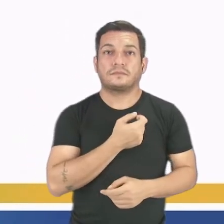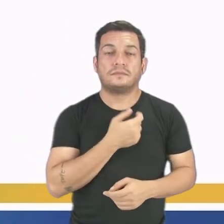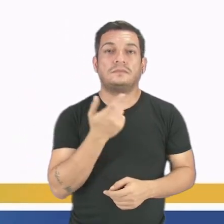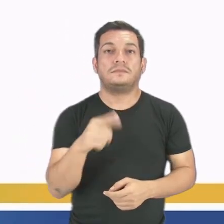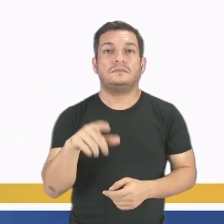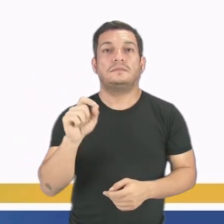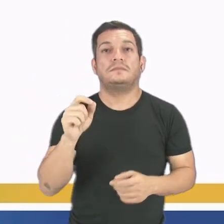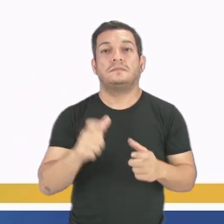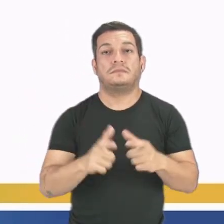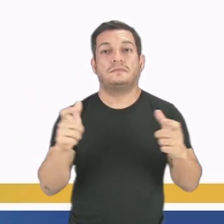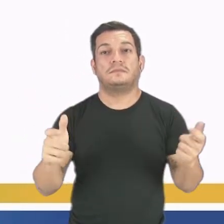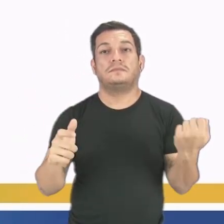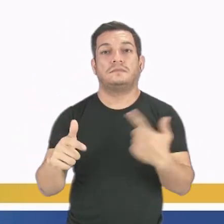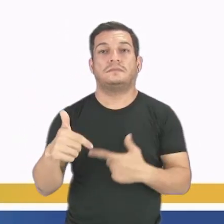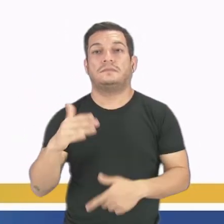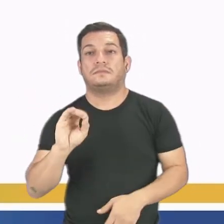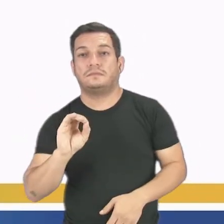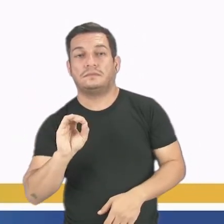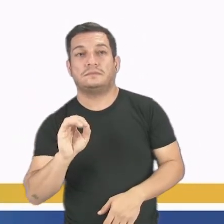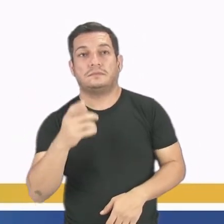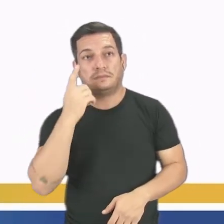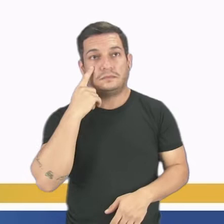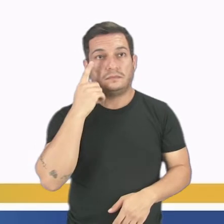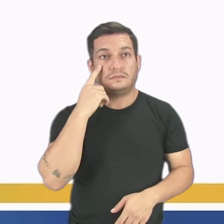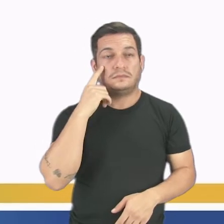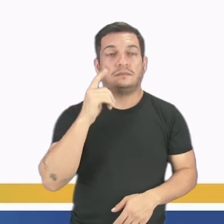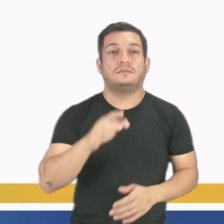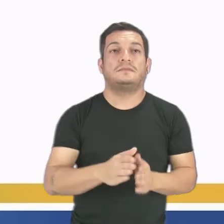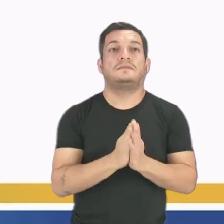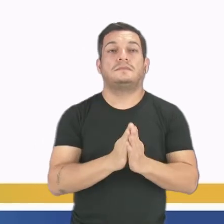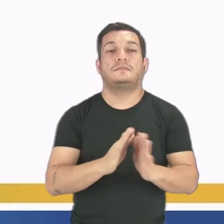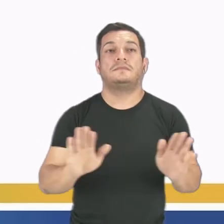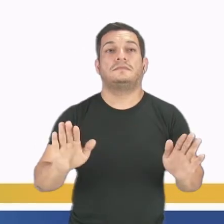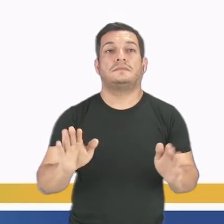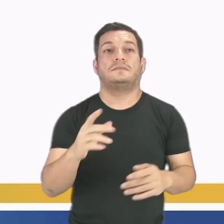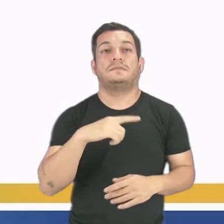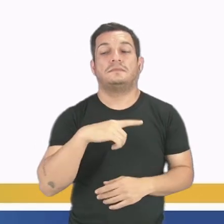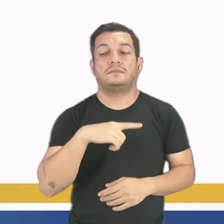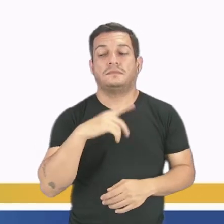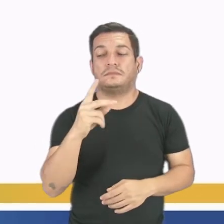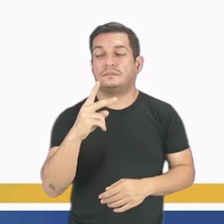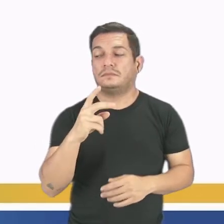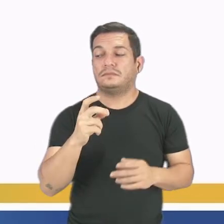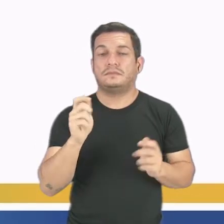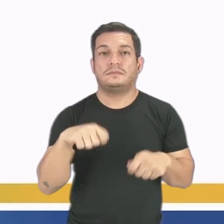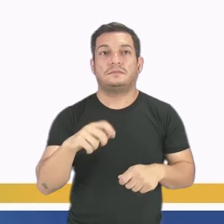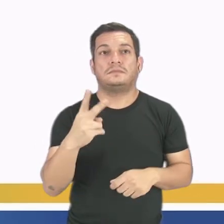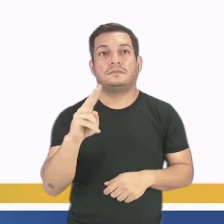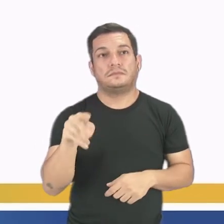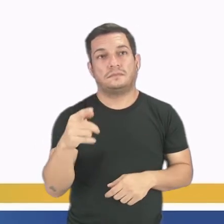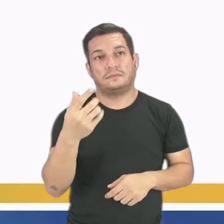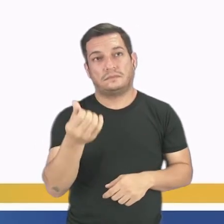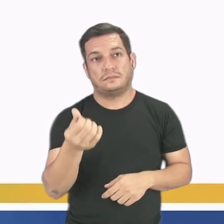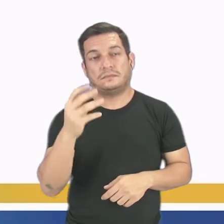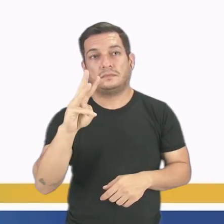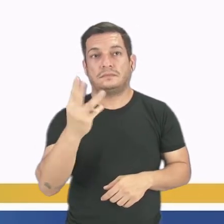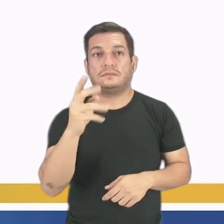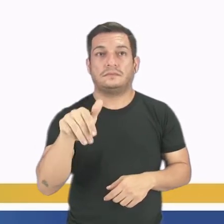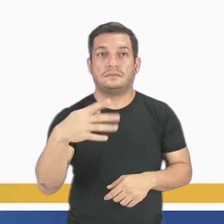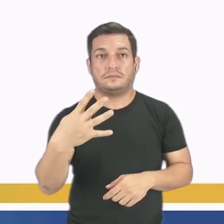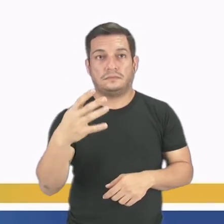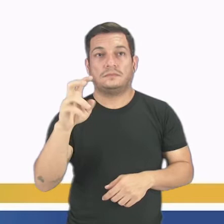números for maior do que 10. Veja, ao lançar os dados, eu posso ter as possibilidades 2 e 6,